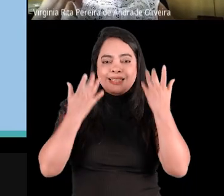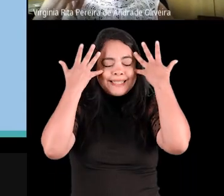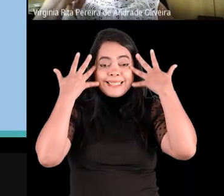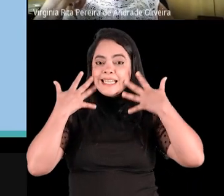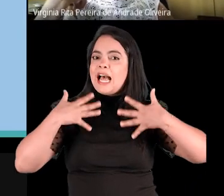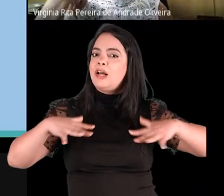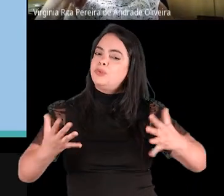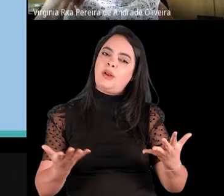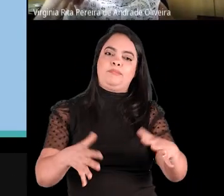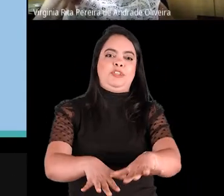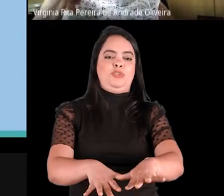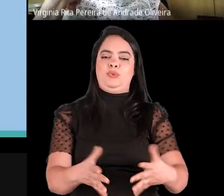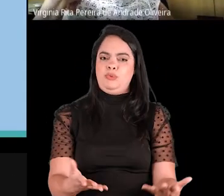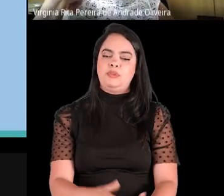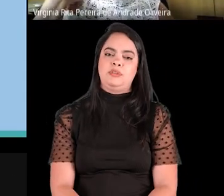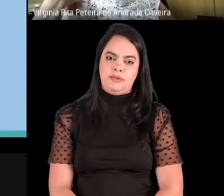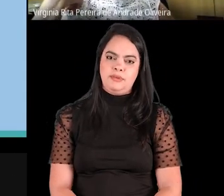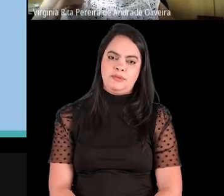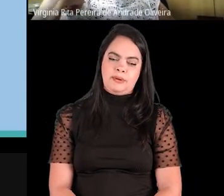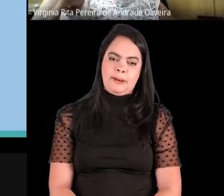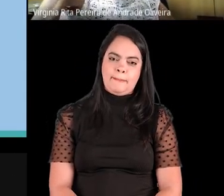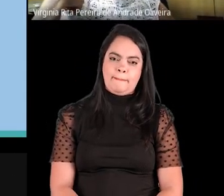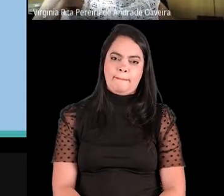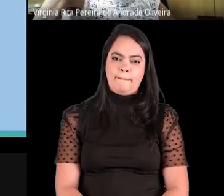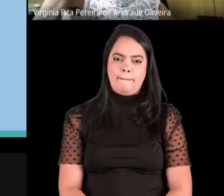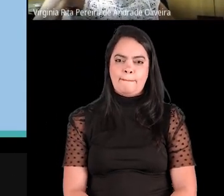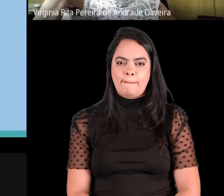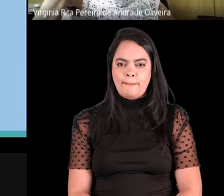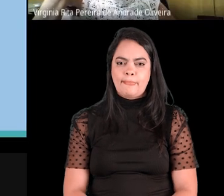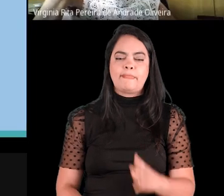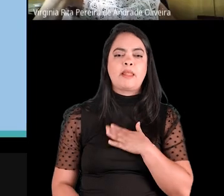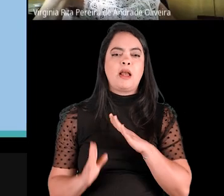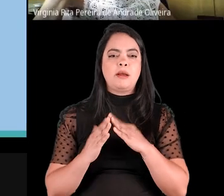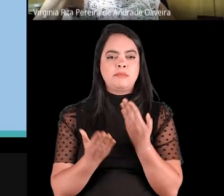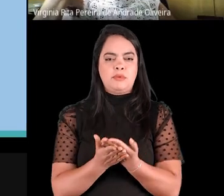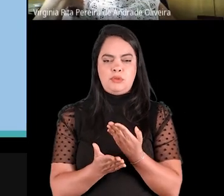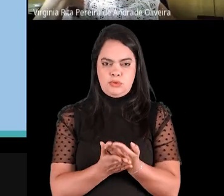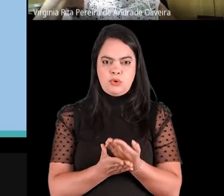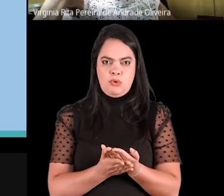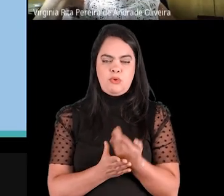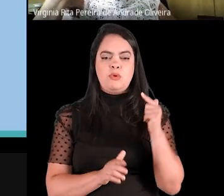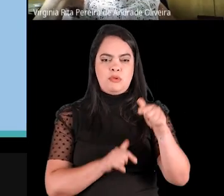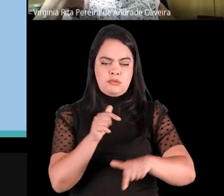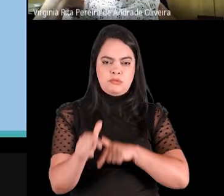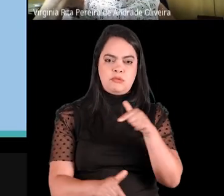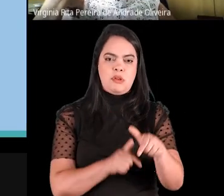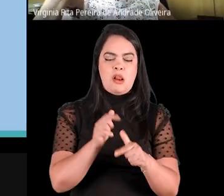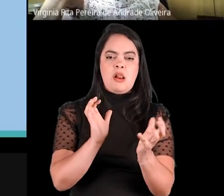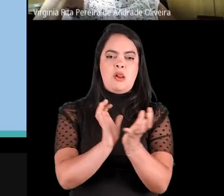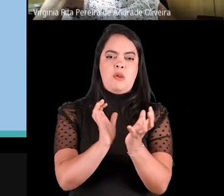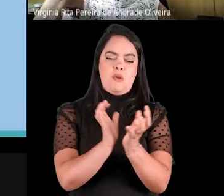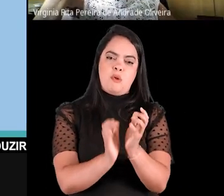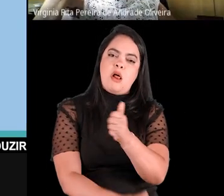naturalmente. Só para ilustrar, a minha escola, trabalhando com um grupo